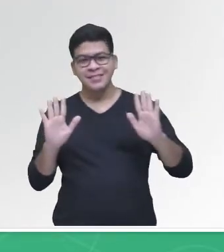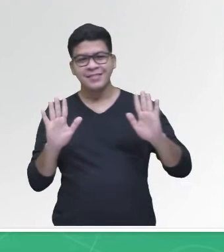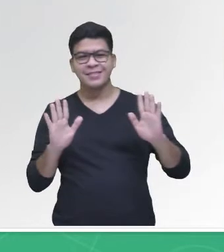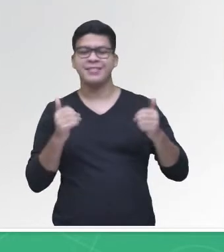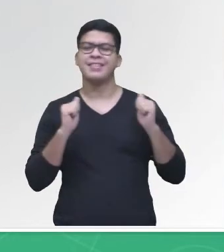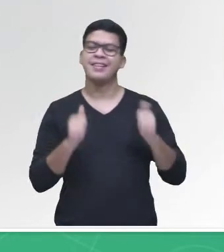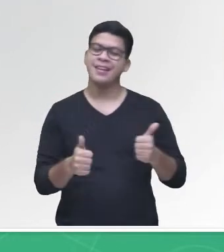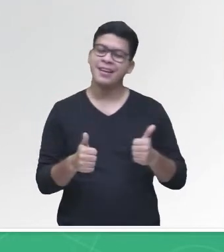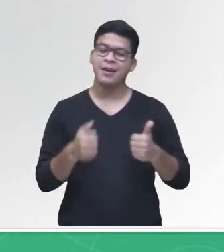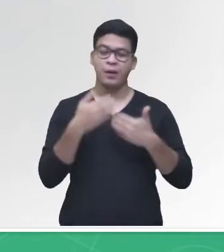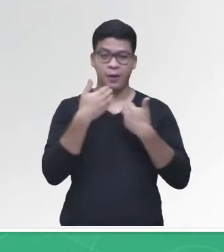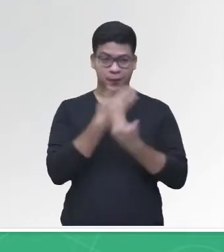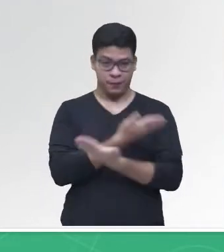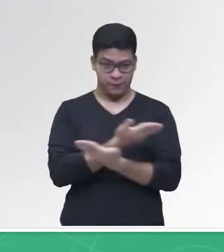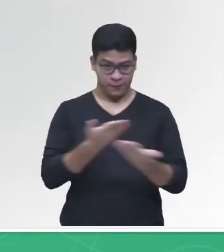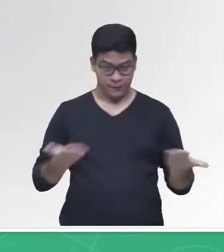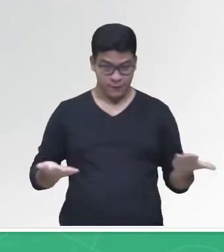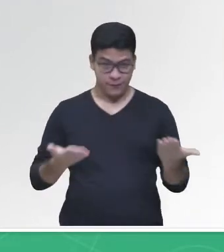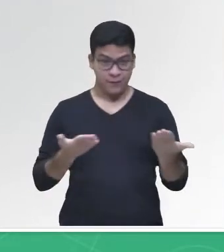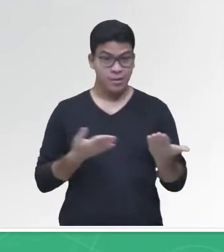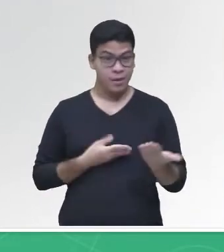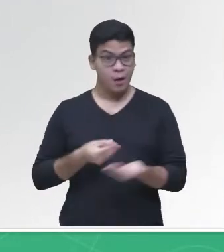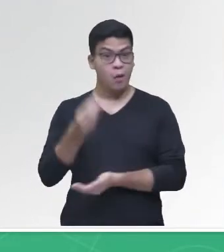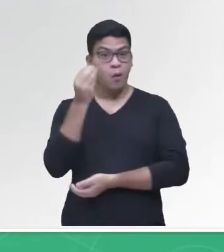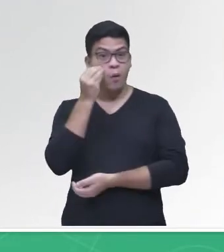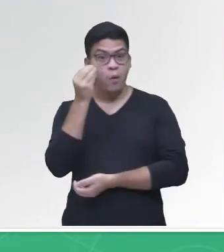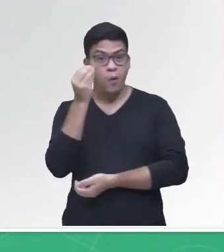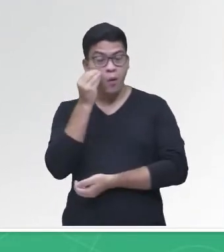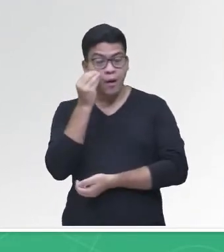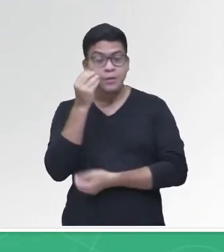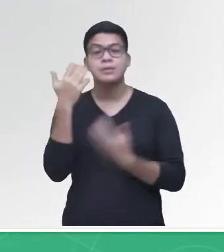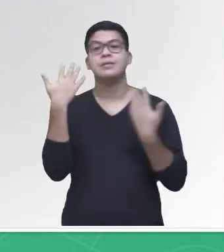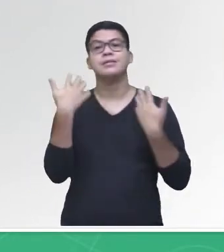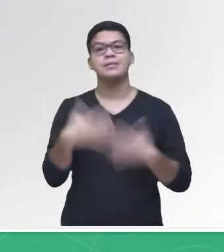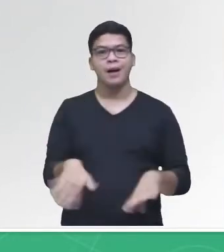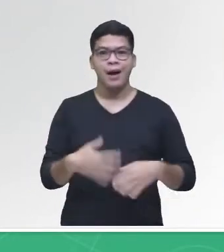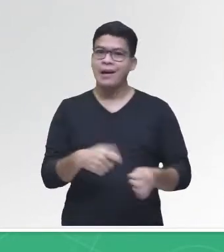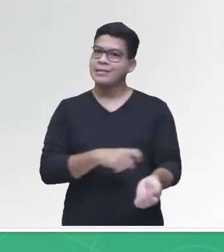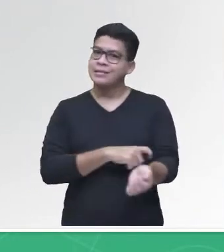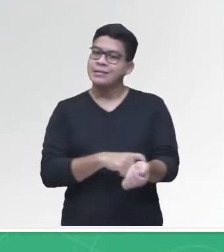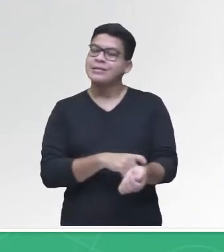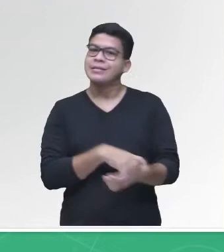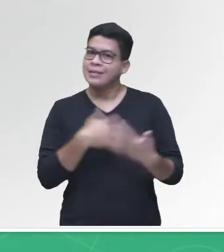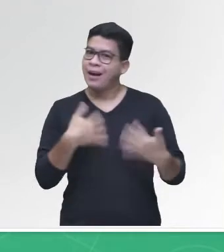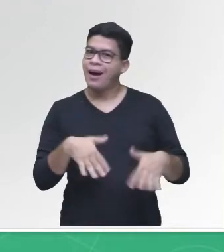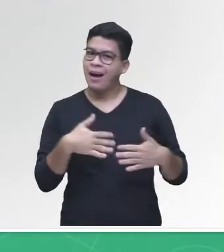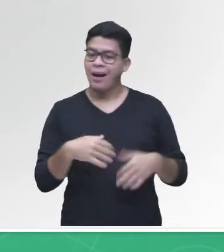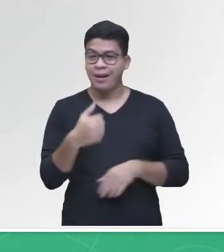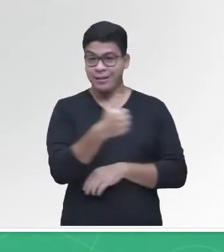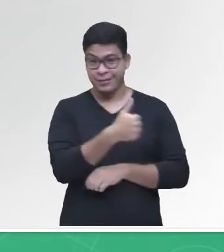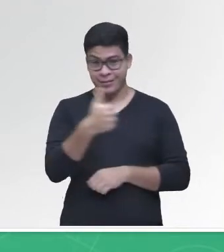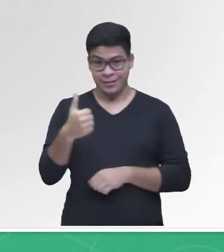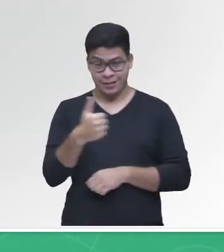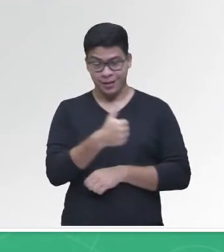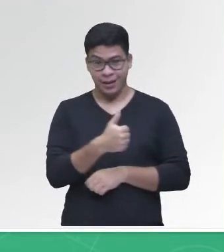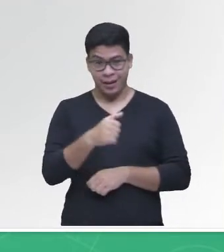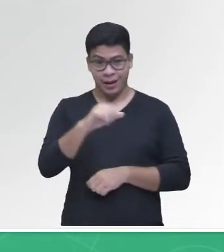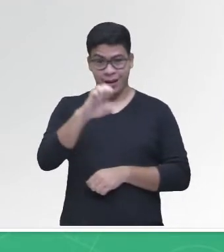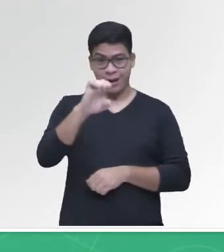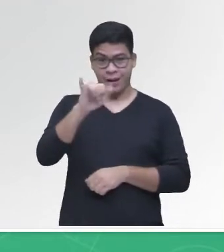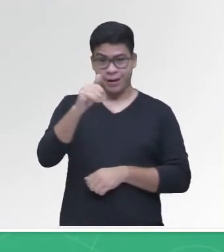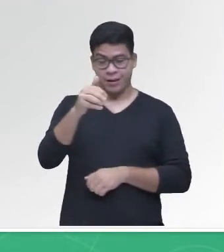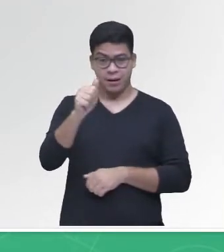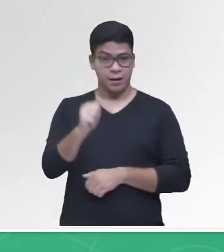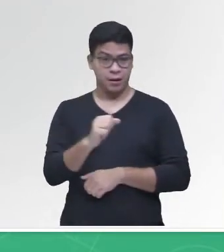pessoal, tudo bem com vocês? Estou vendo aqui que tem pessoas ansiosas para a nossa 11ª etapa da EJA